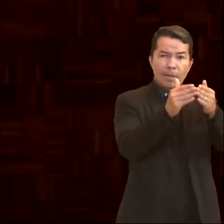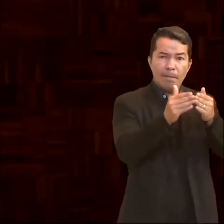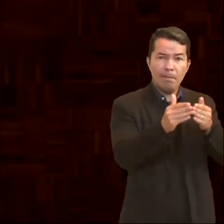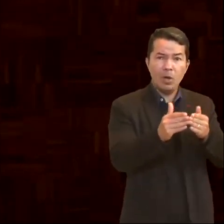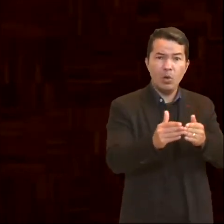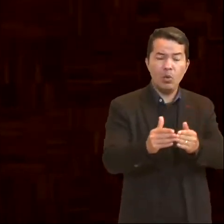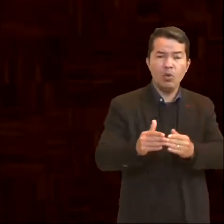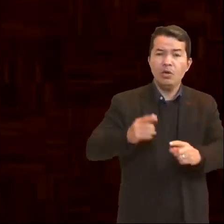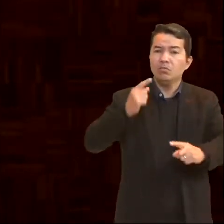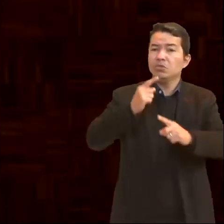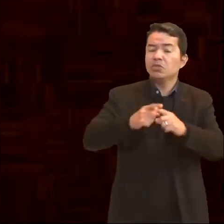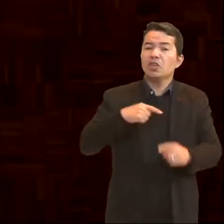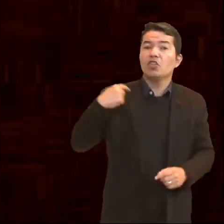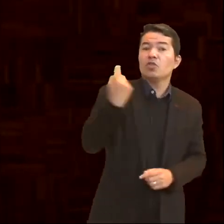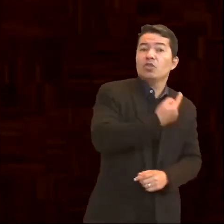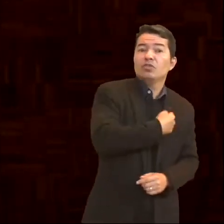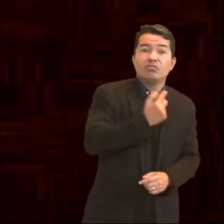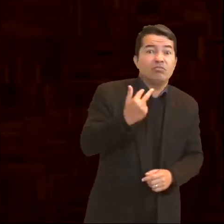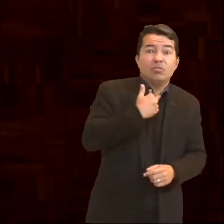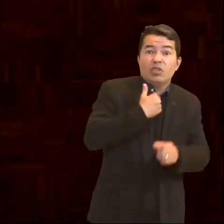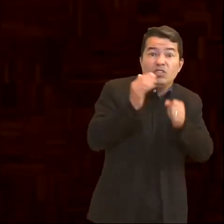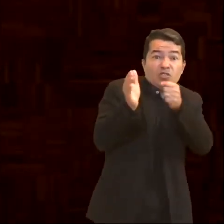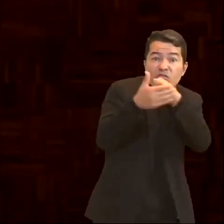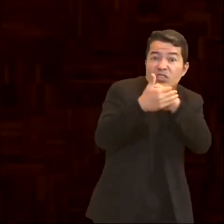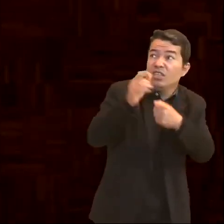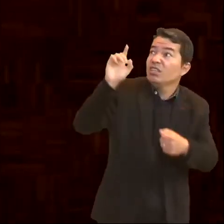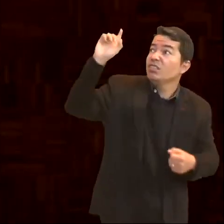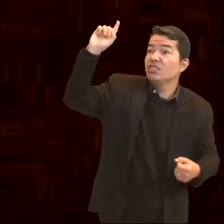Deus que nos ama e nos disciplina.